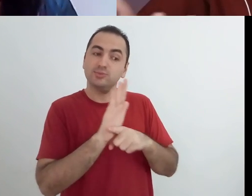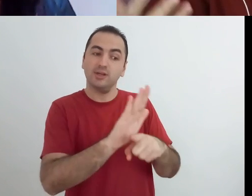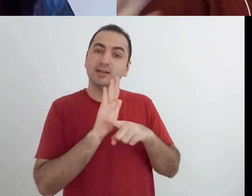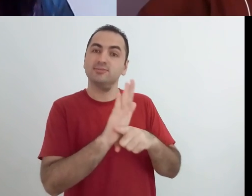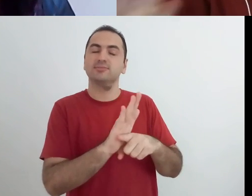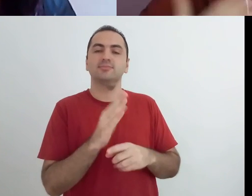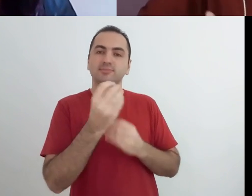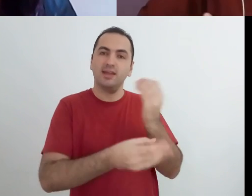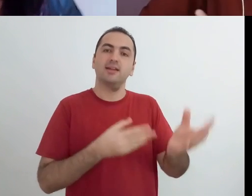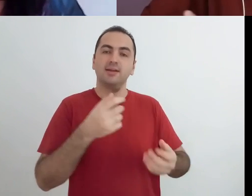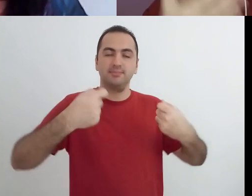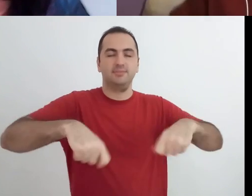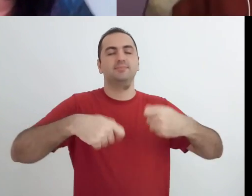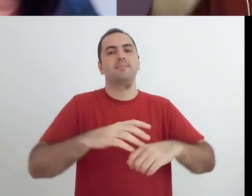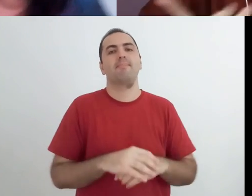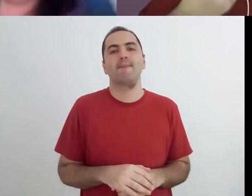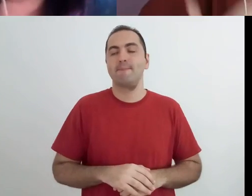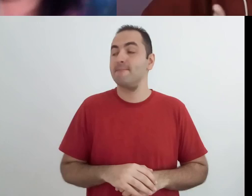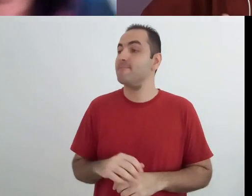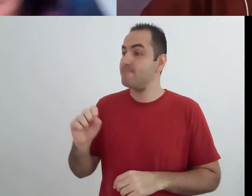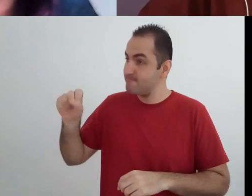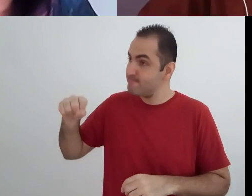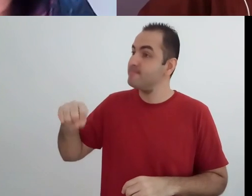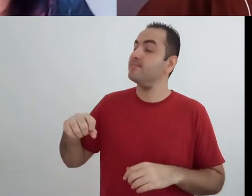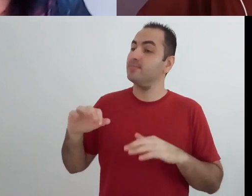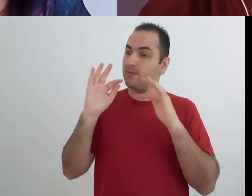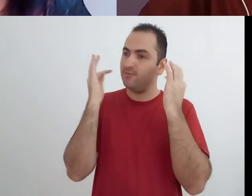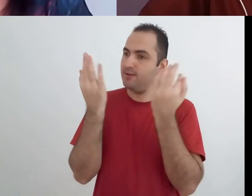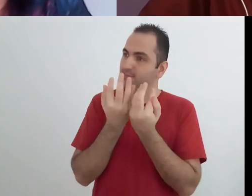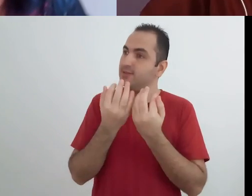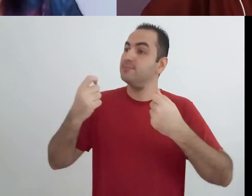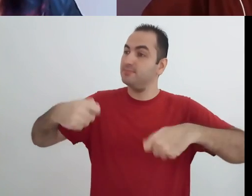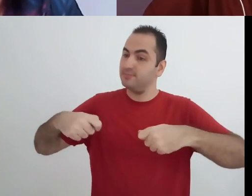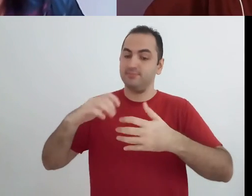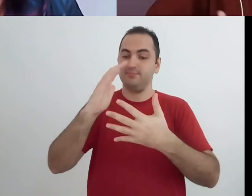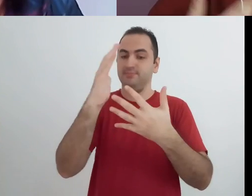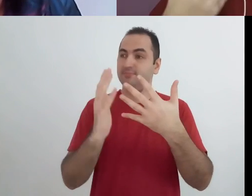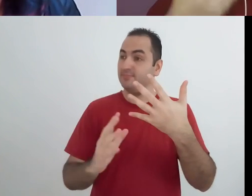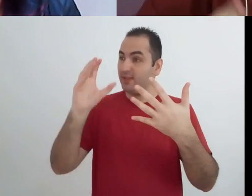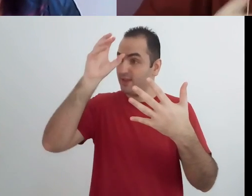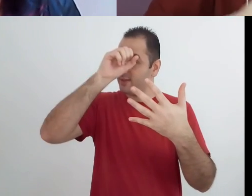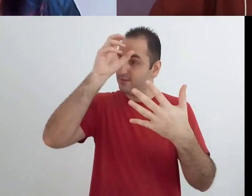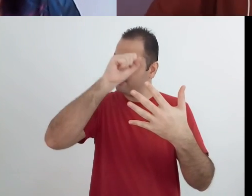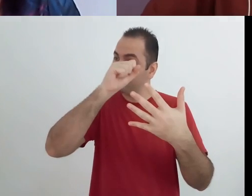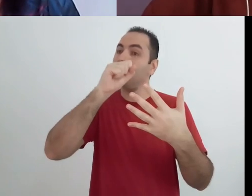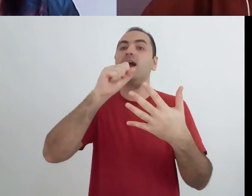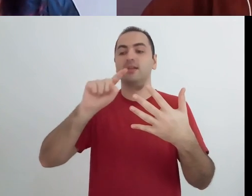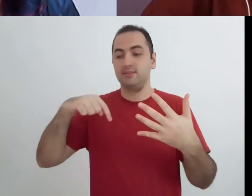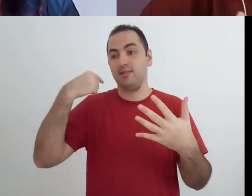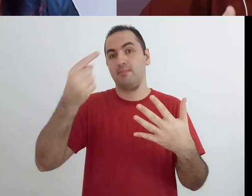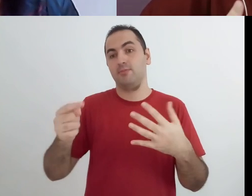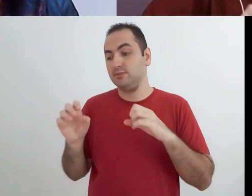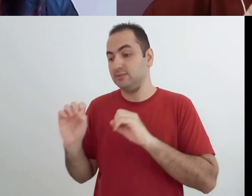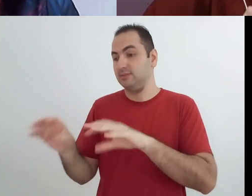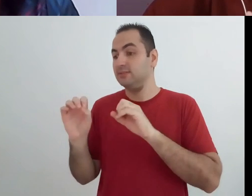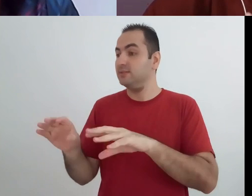para isso, a pessoa que estiver junto, ela tem que ter o máximo possível de conhecimento da língua, né, do idioma, para poder passar para ela.